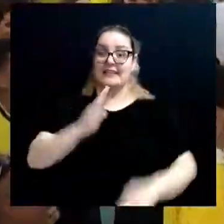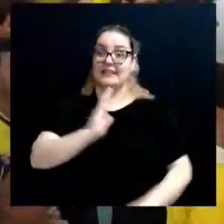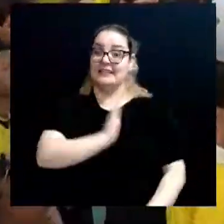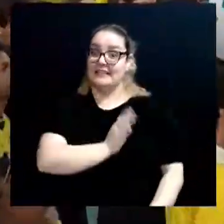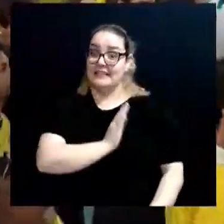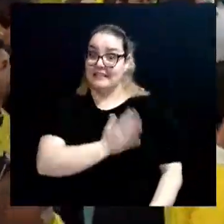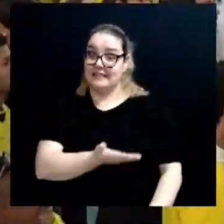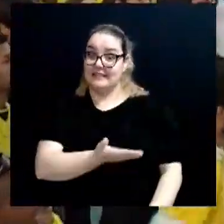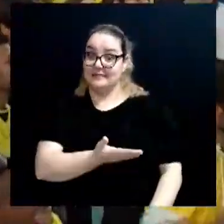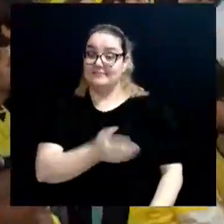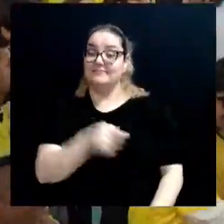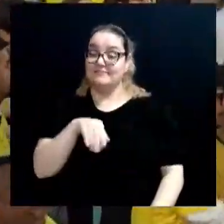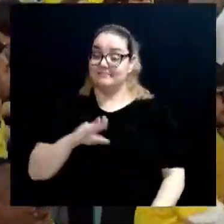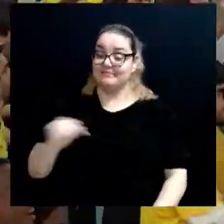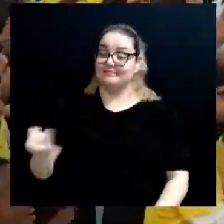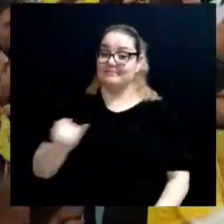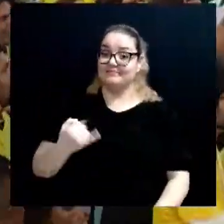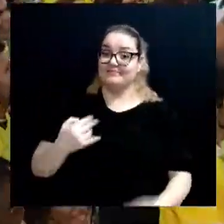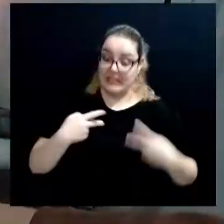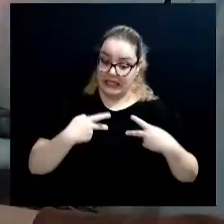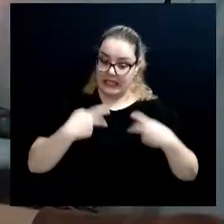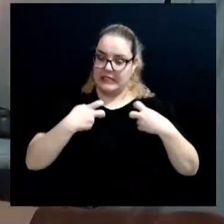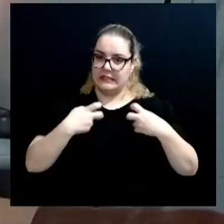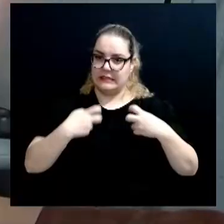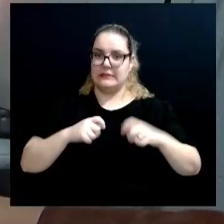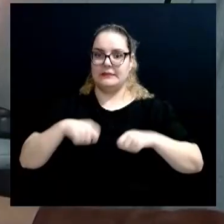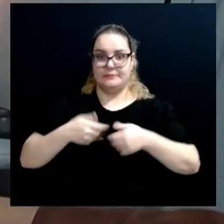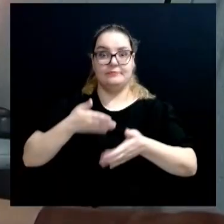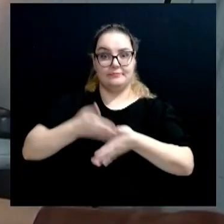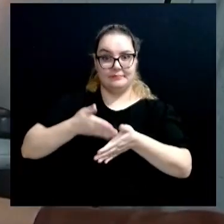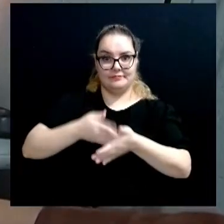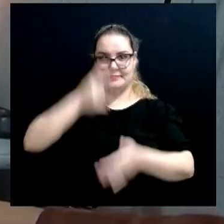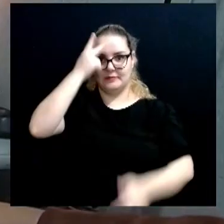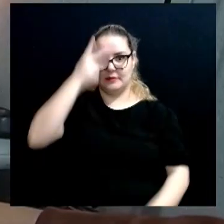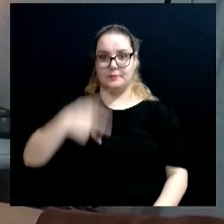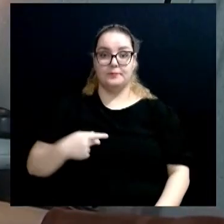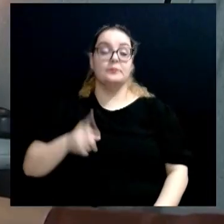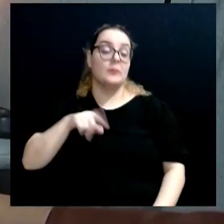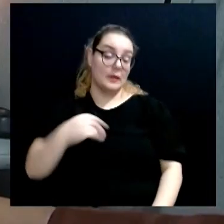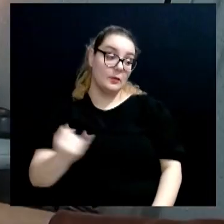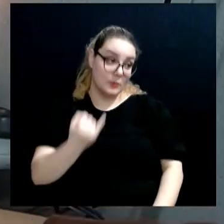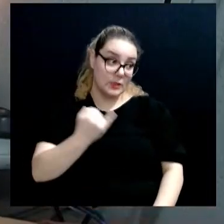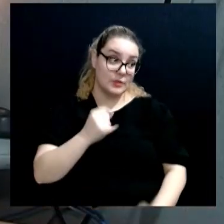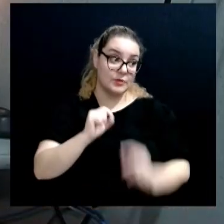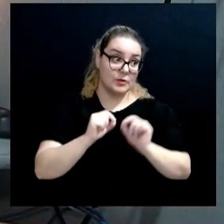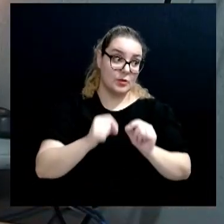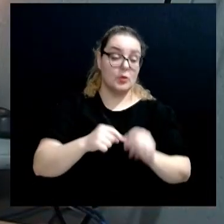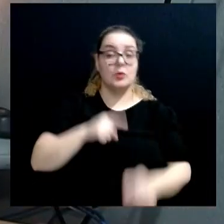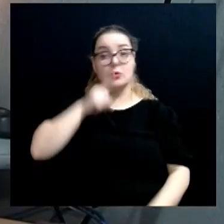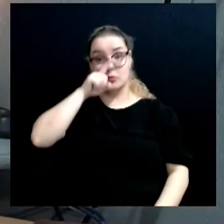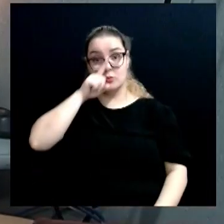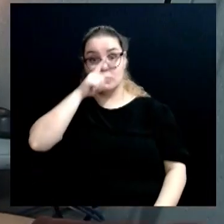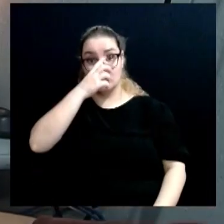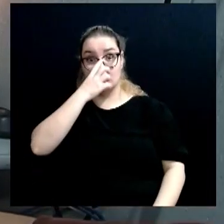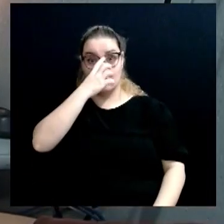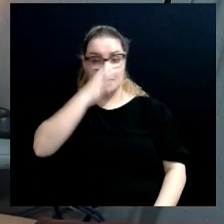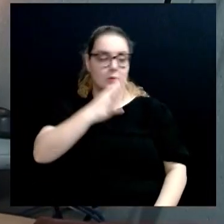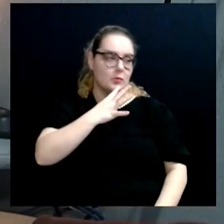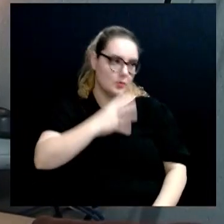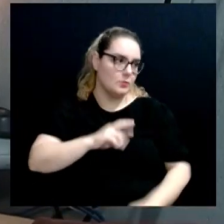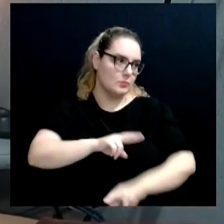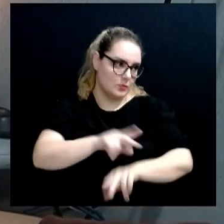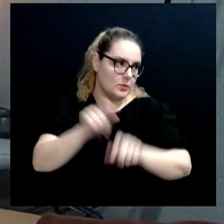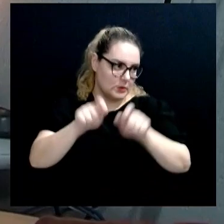é saber reconhecer os próprios limites. O interessante é que, sim, os fatores de risco são bem conhecidos hoje em dia, né? O